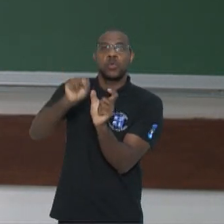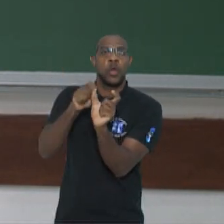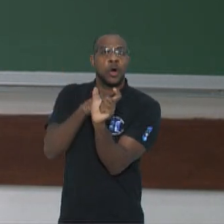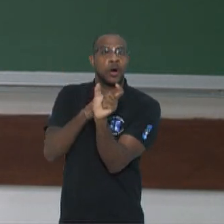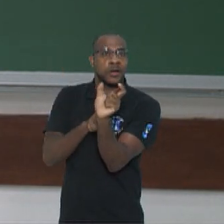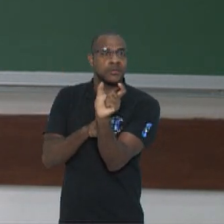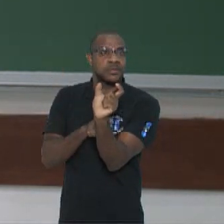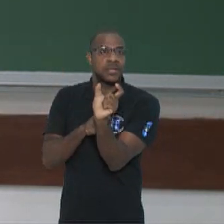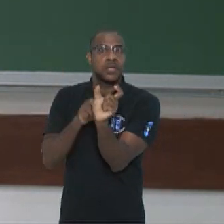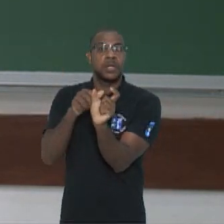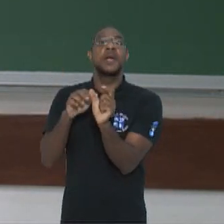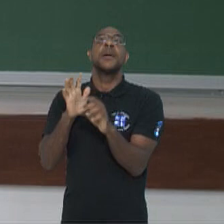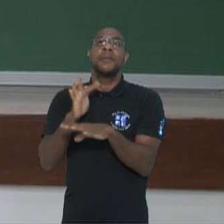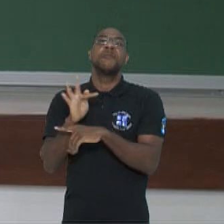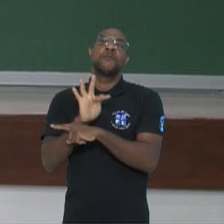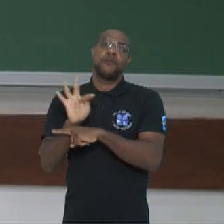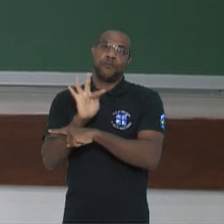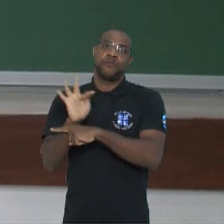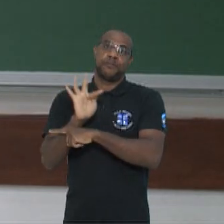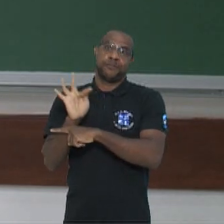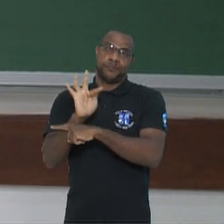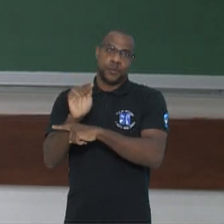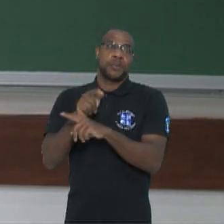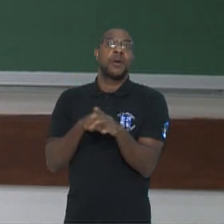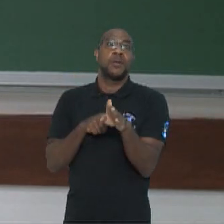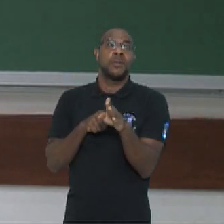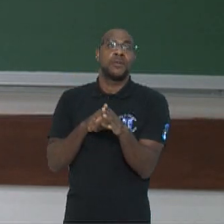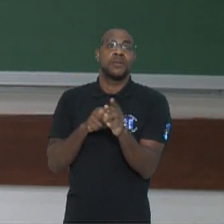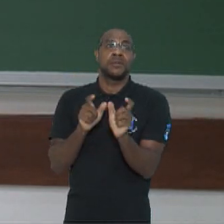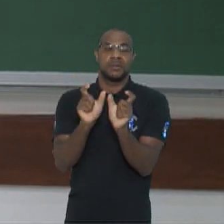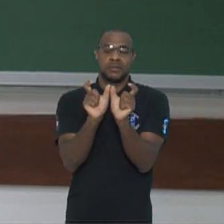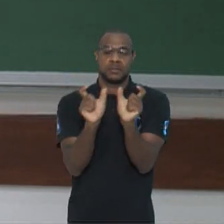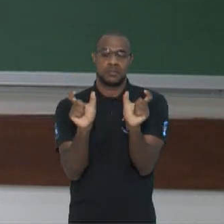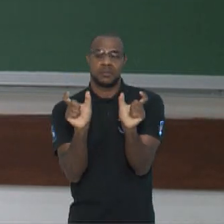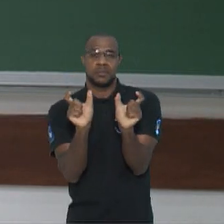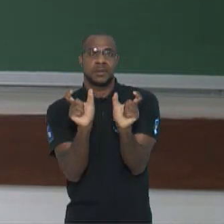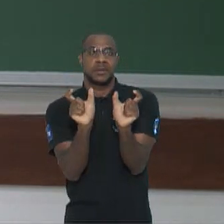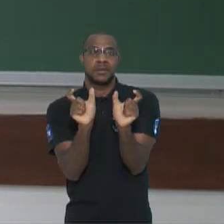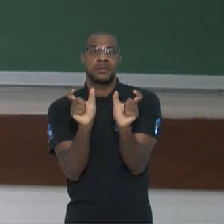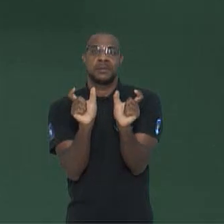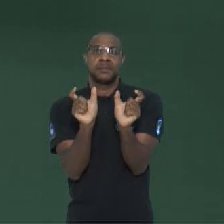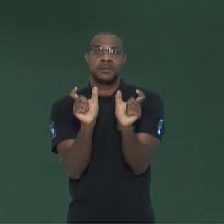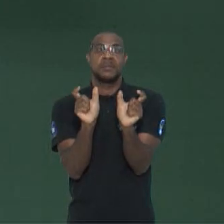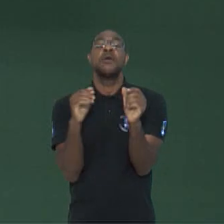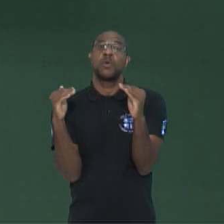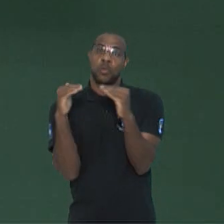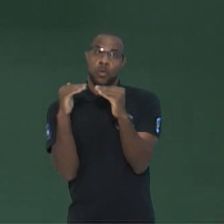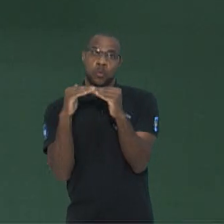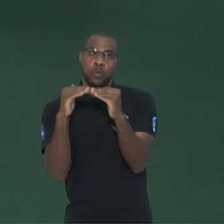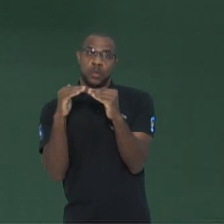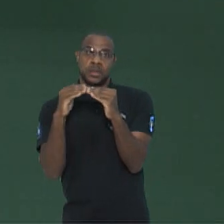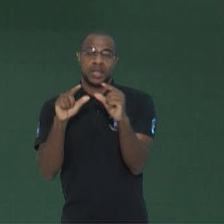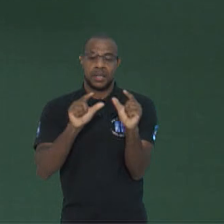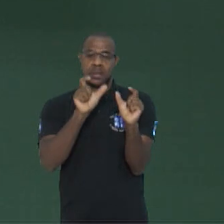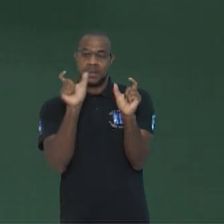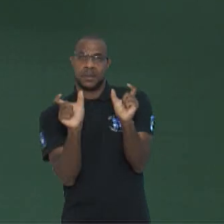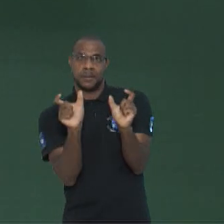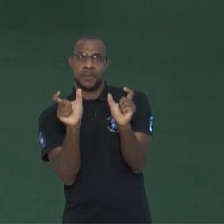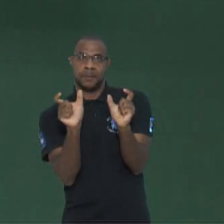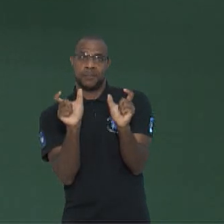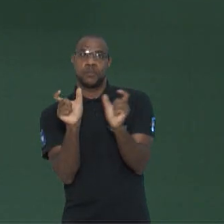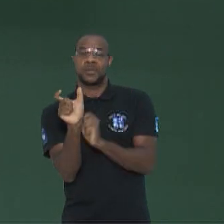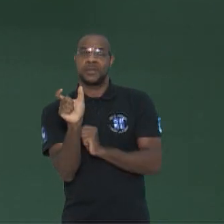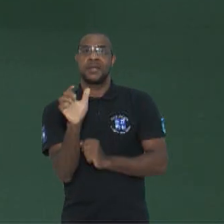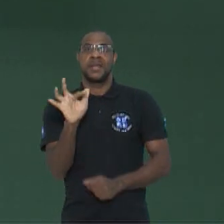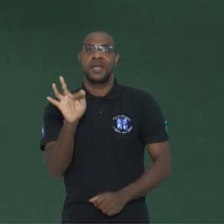né, que é mais formal do que o agente, aí então, o que a gente faz? Nós vamos concordar com esse nós no